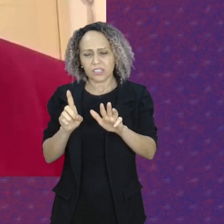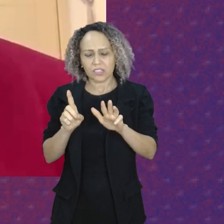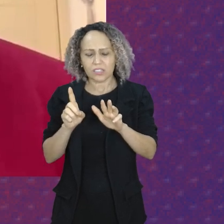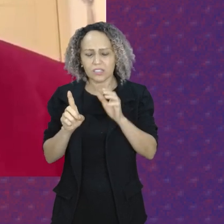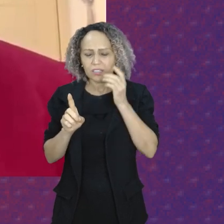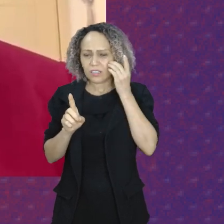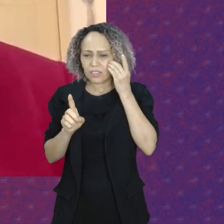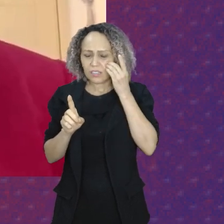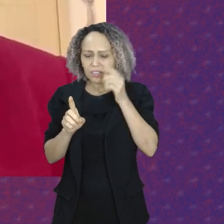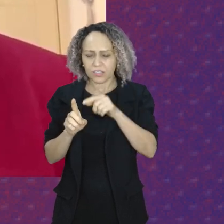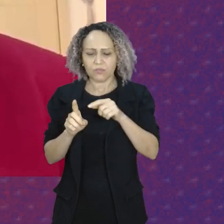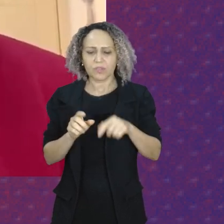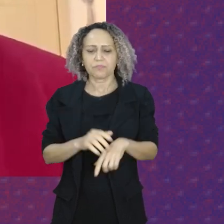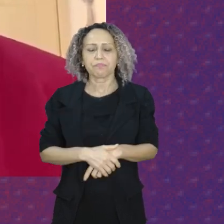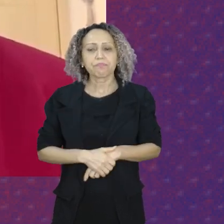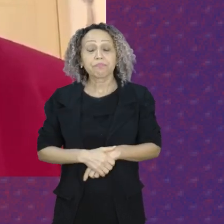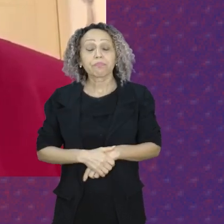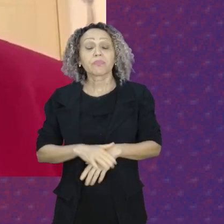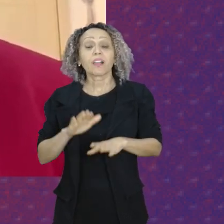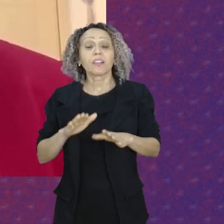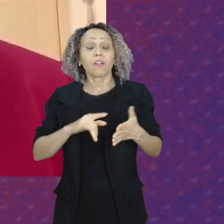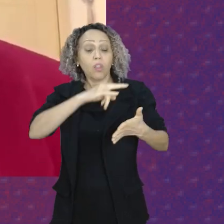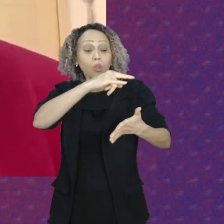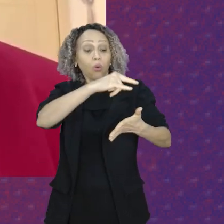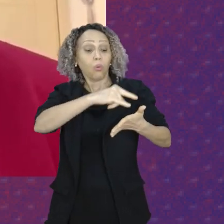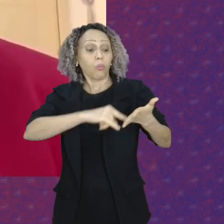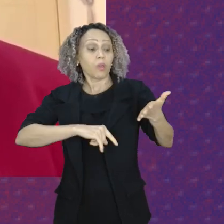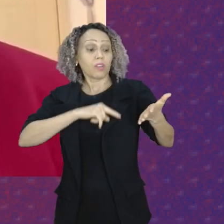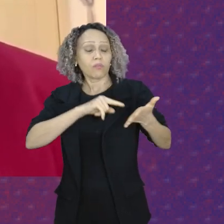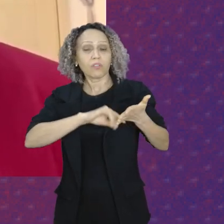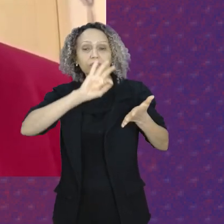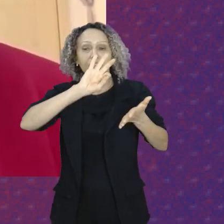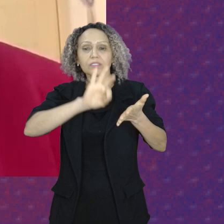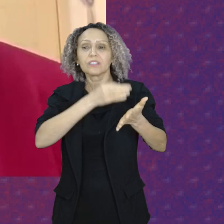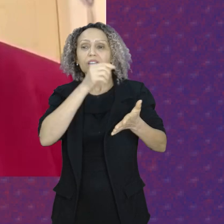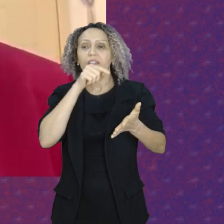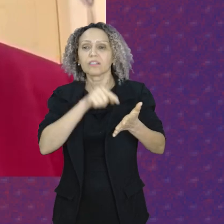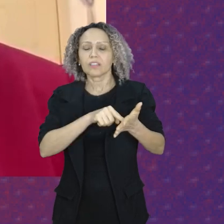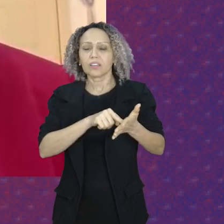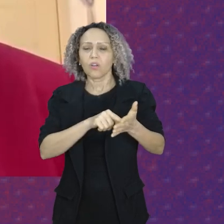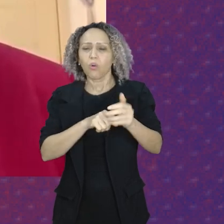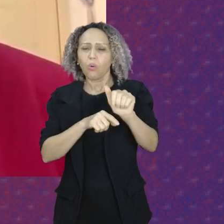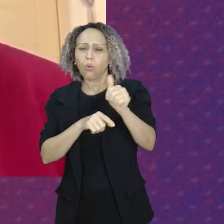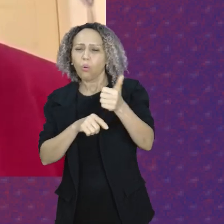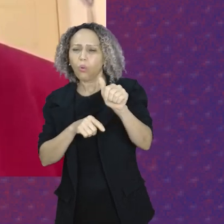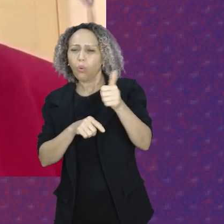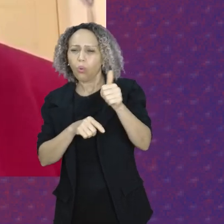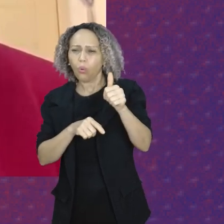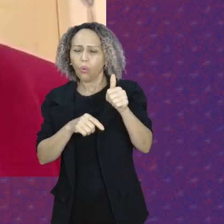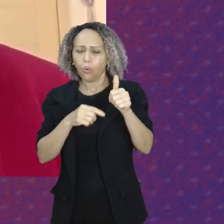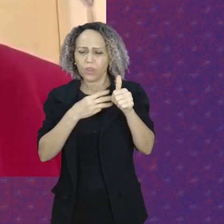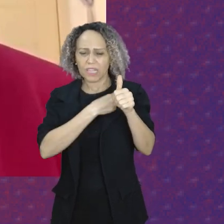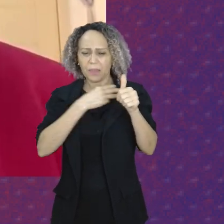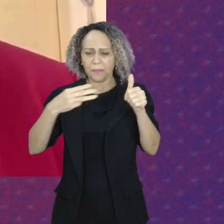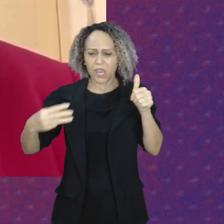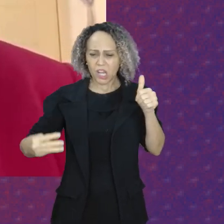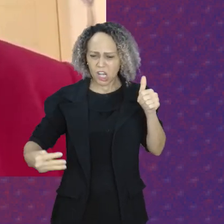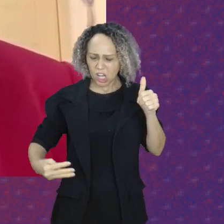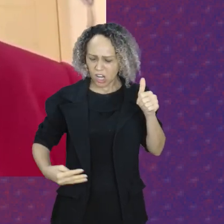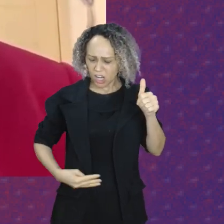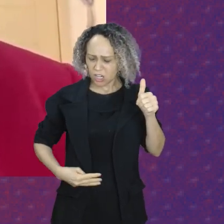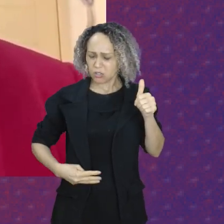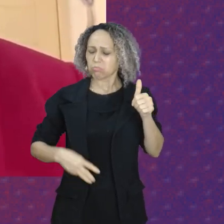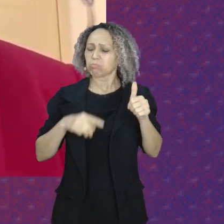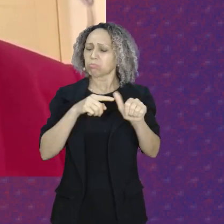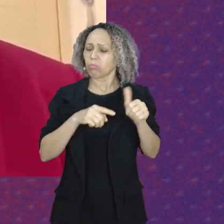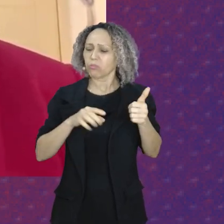este documento, este manifesto que foi assinado pelos 11 ministros, eu acho até importante aqui a gente